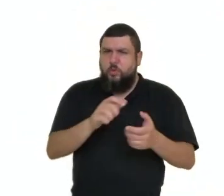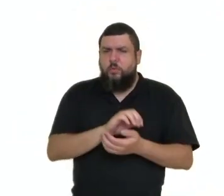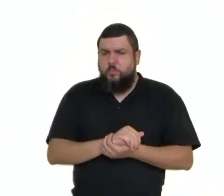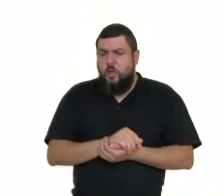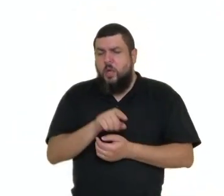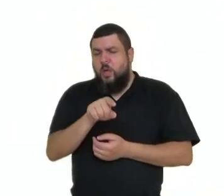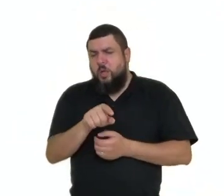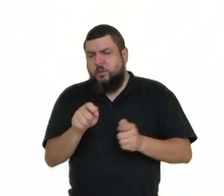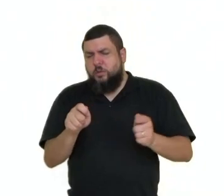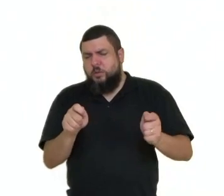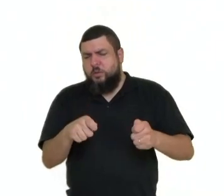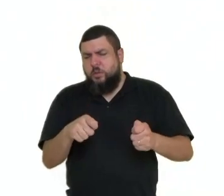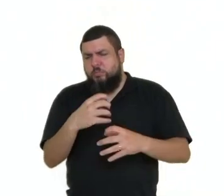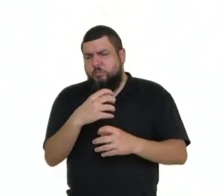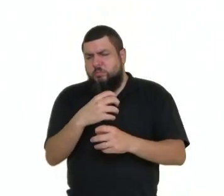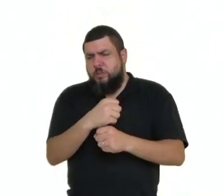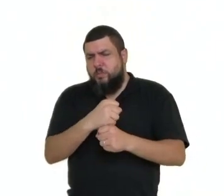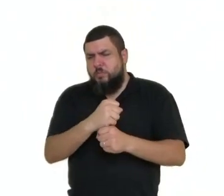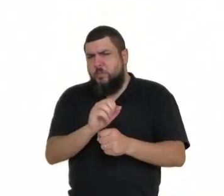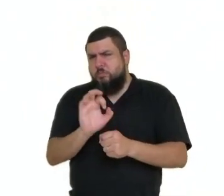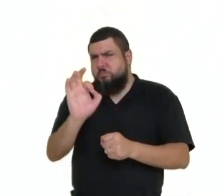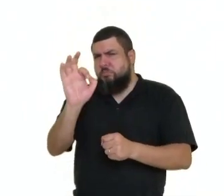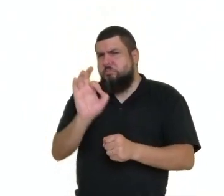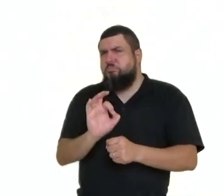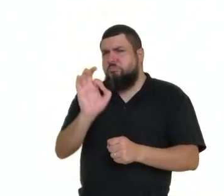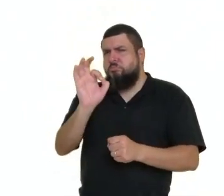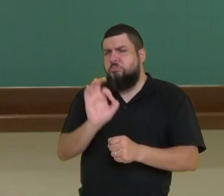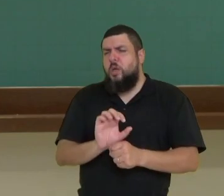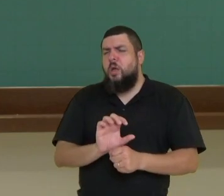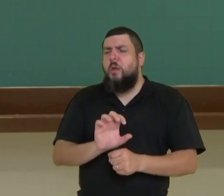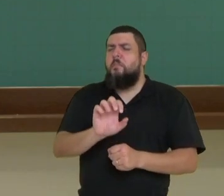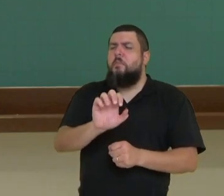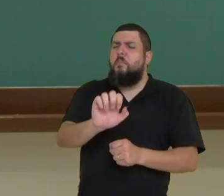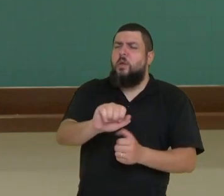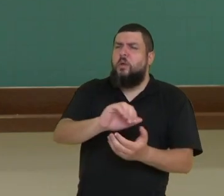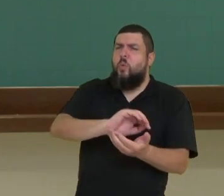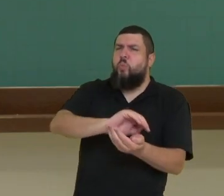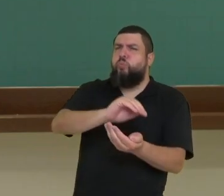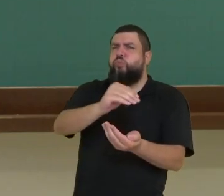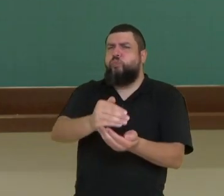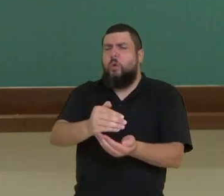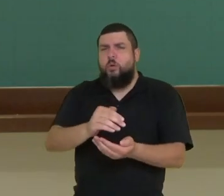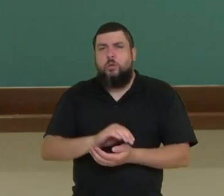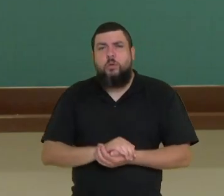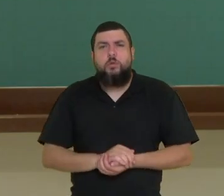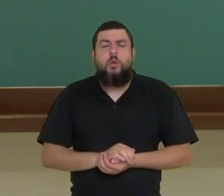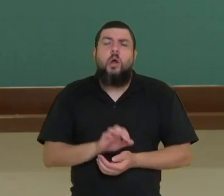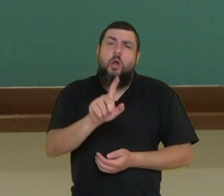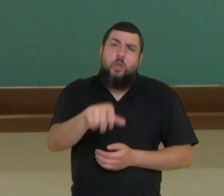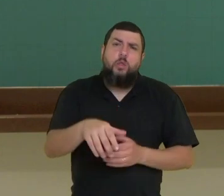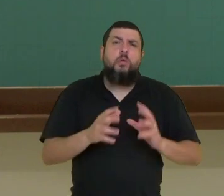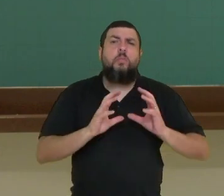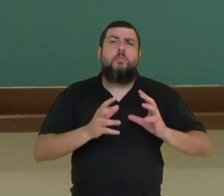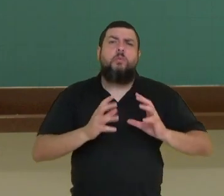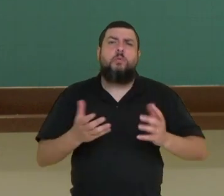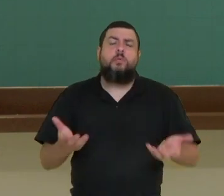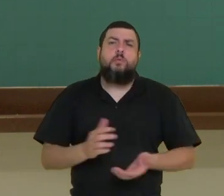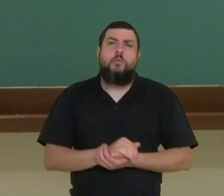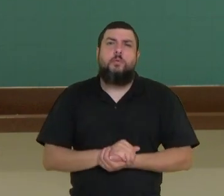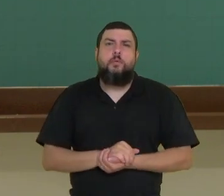as probabilidades de recuperar do esférico. Qual seria esse esférico, né? A bola.